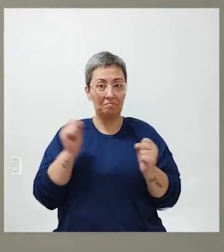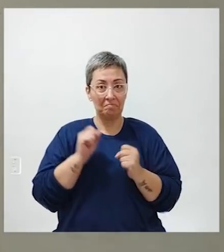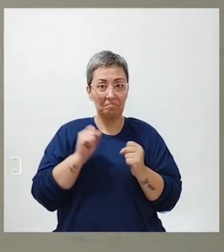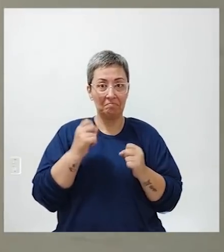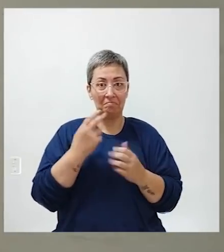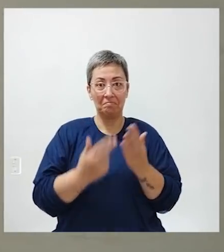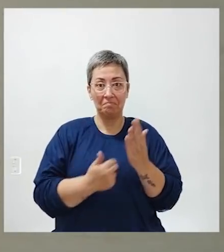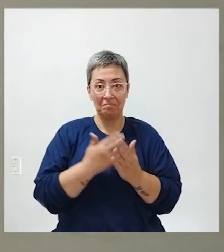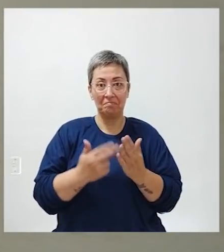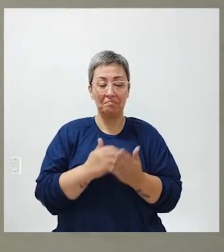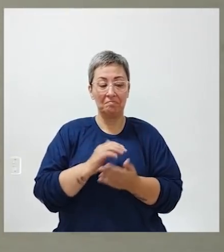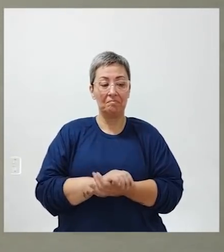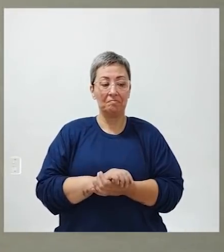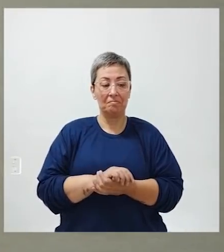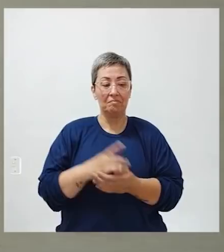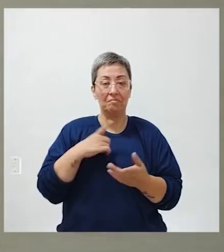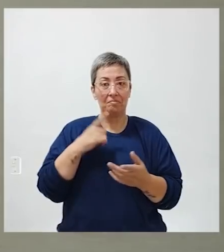seu desenho, Arthur. Agora,